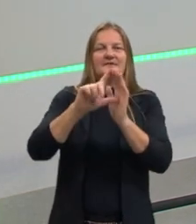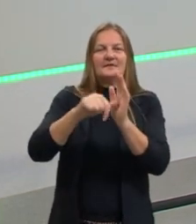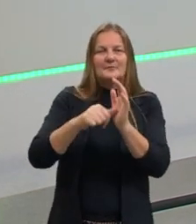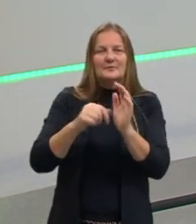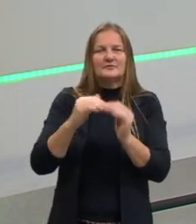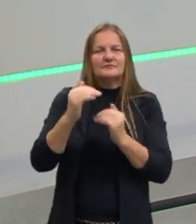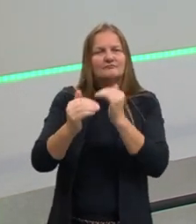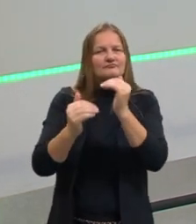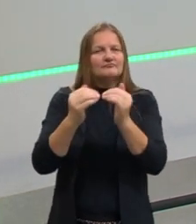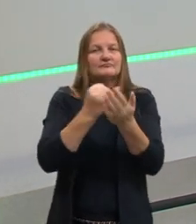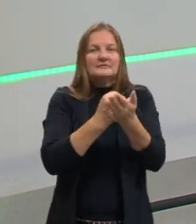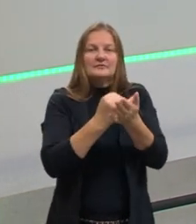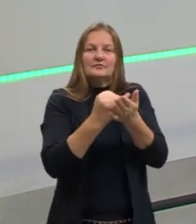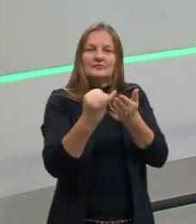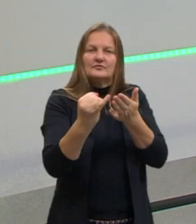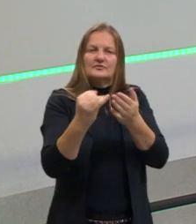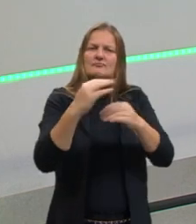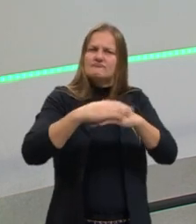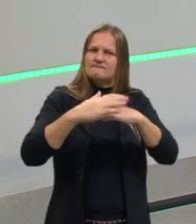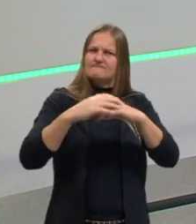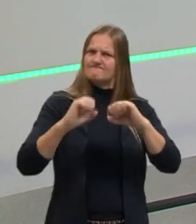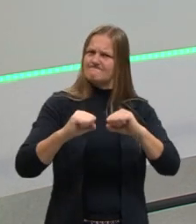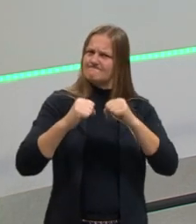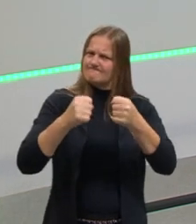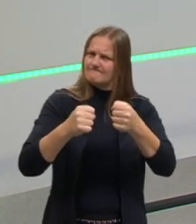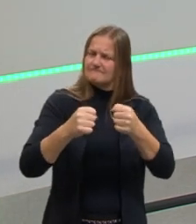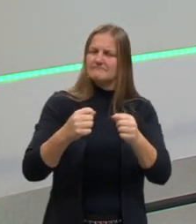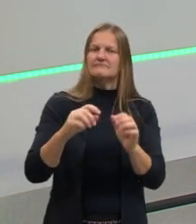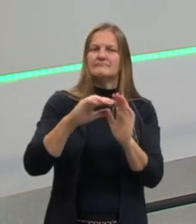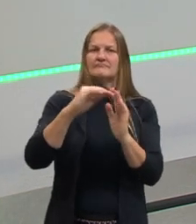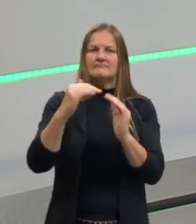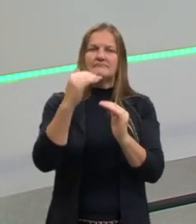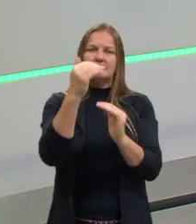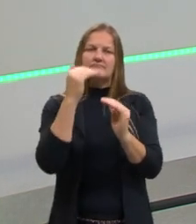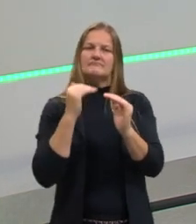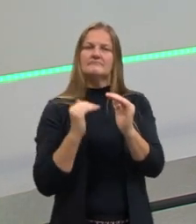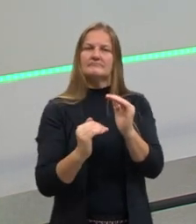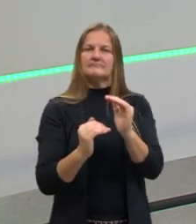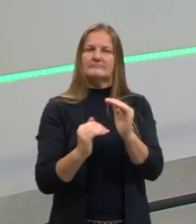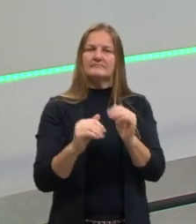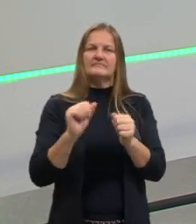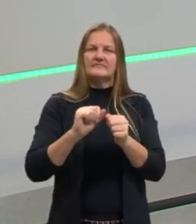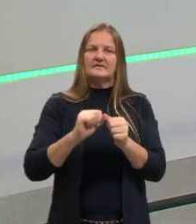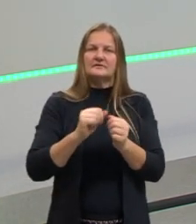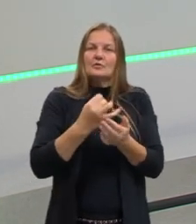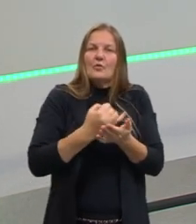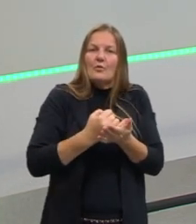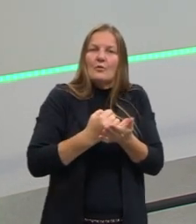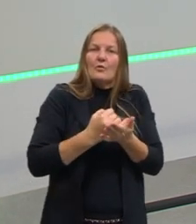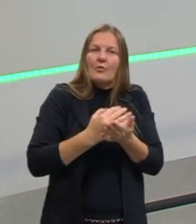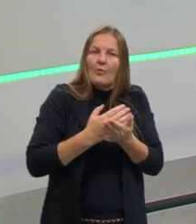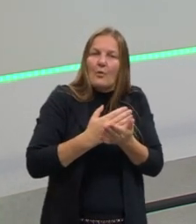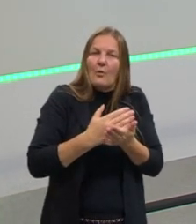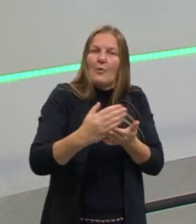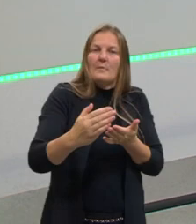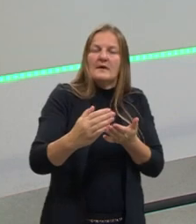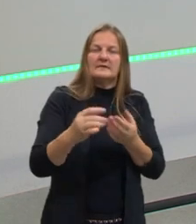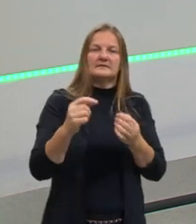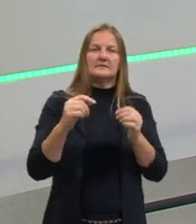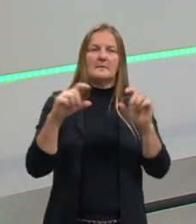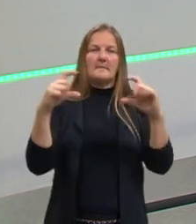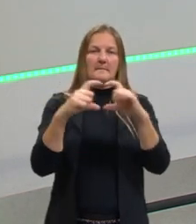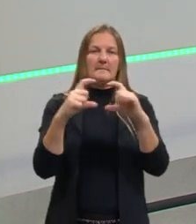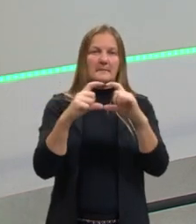partir dessa introdução bem construída eu e agora como é que eu faço para começar esse novo parágrafo